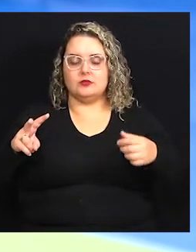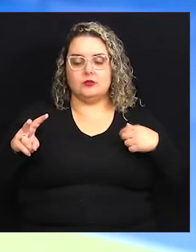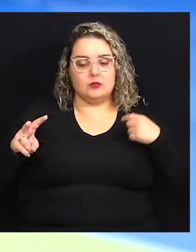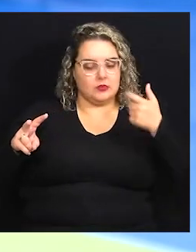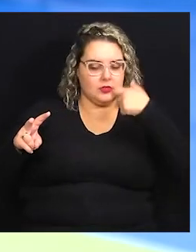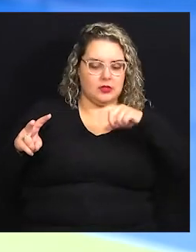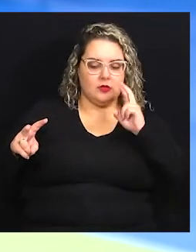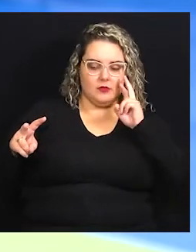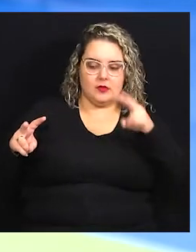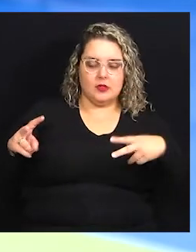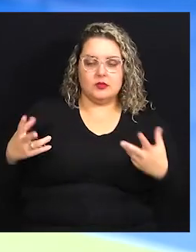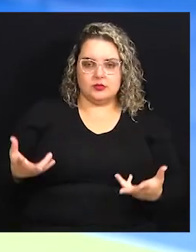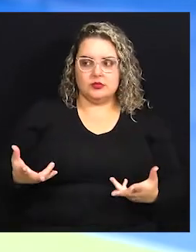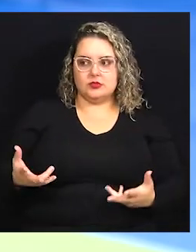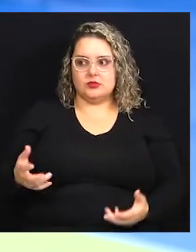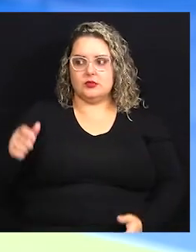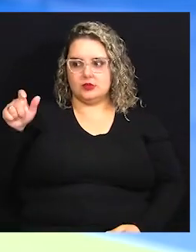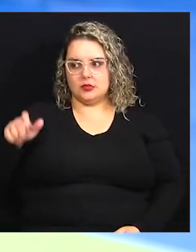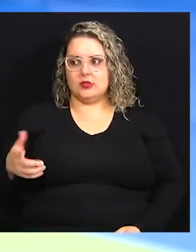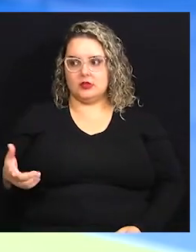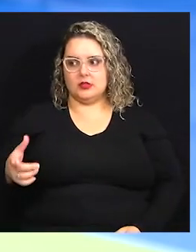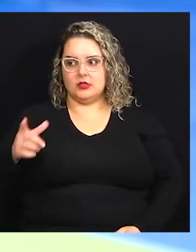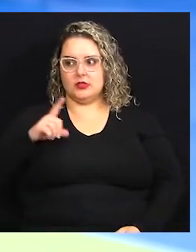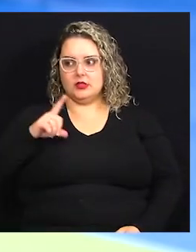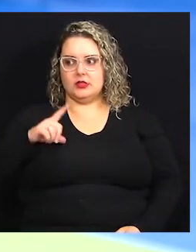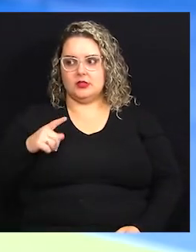né? Então, por exemplo, no caso dele, ele